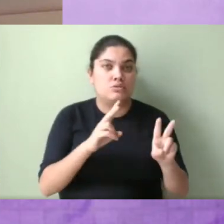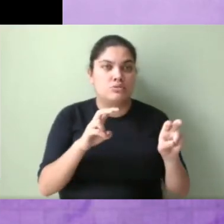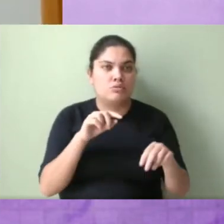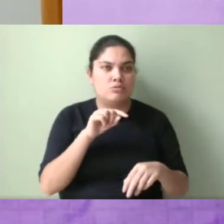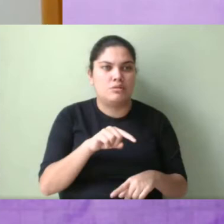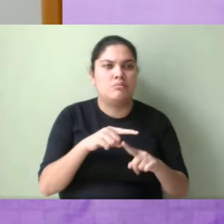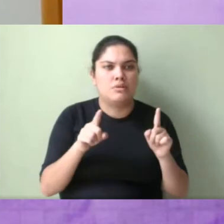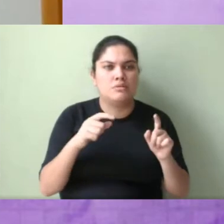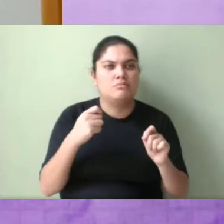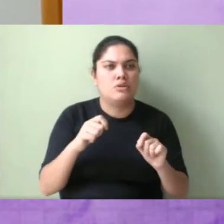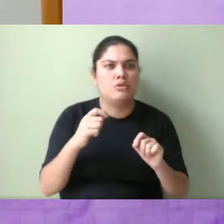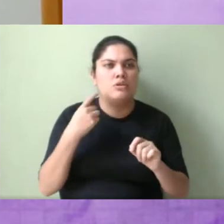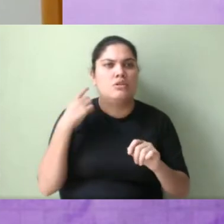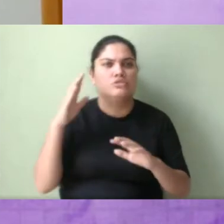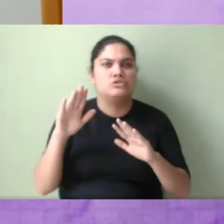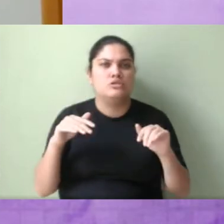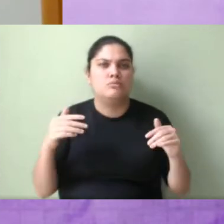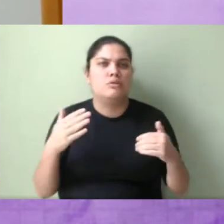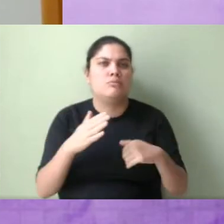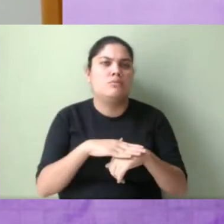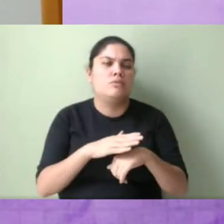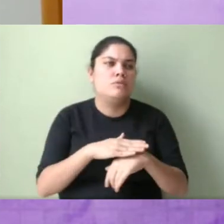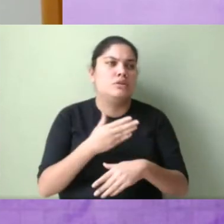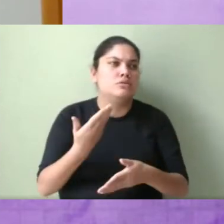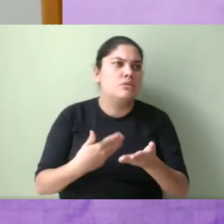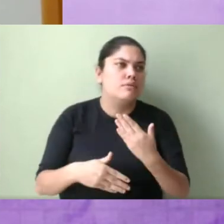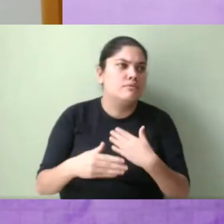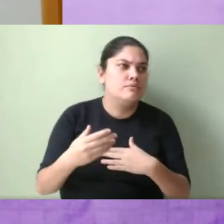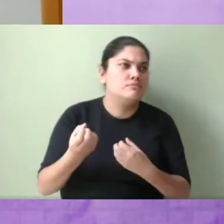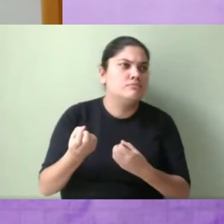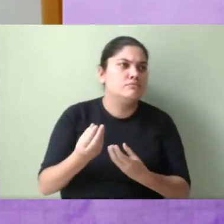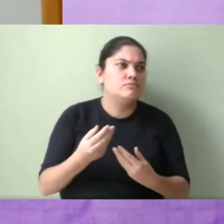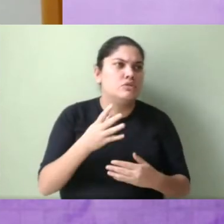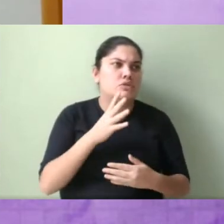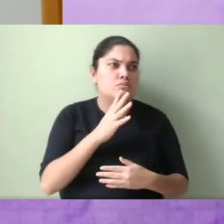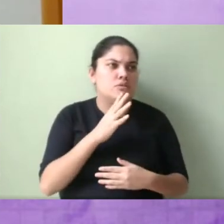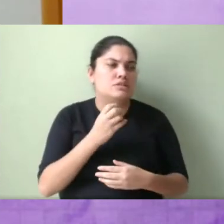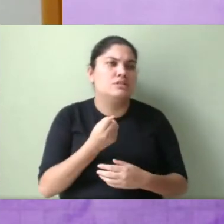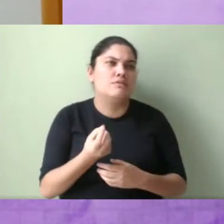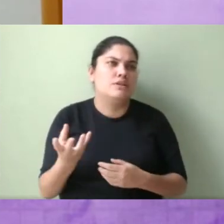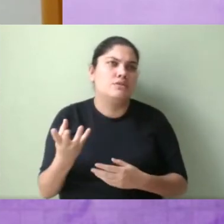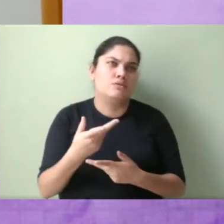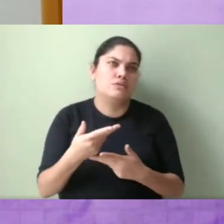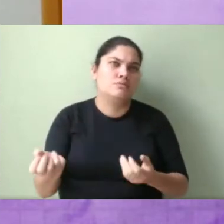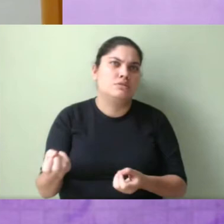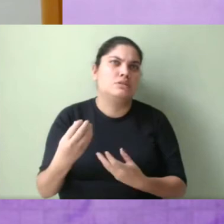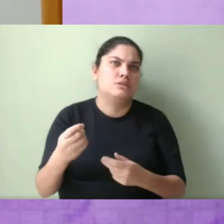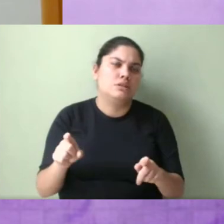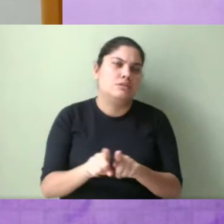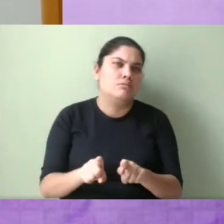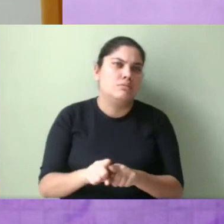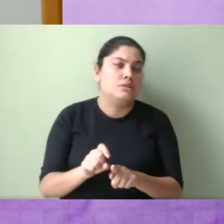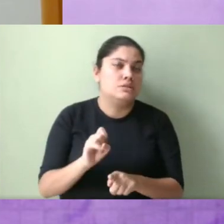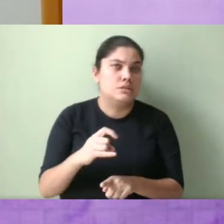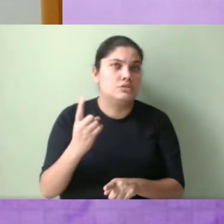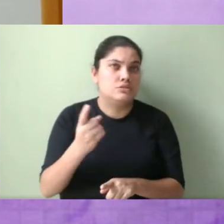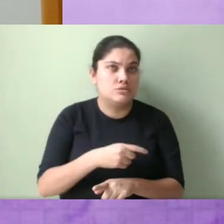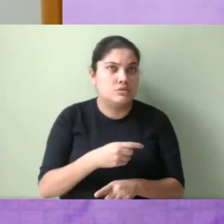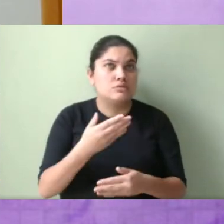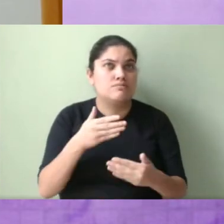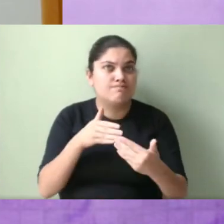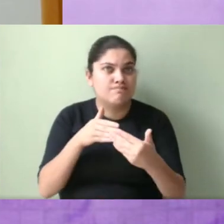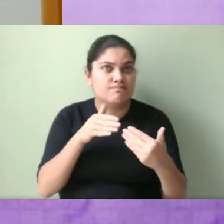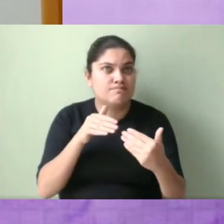Eu tenho aprendido muito com eles, assim, sempre, né, e acho que nesse momento, mais ainda, né,